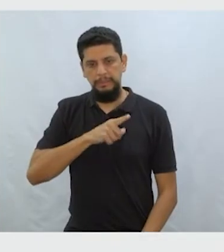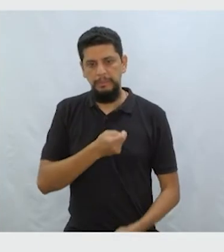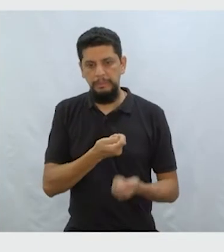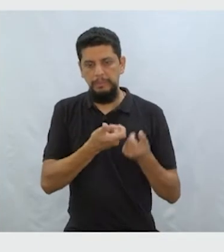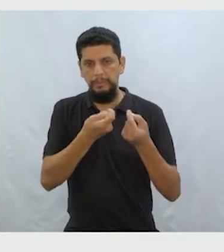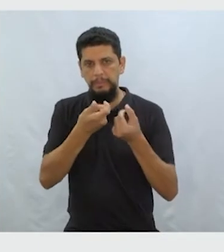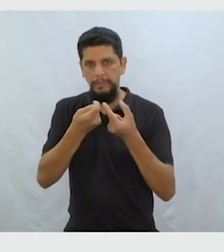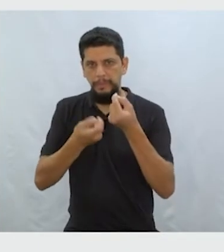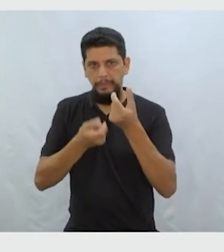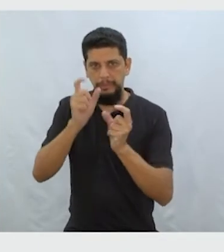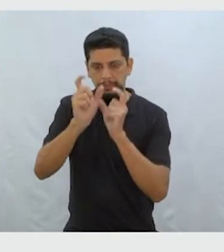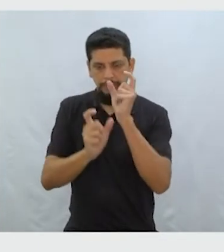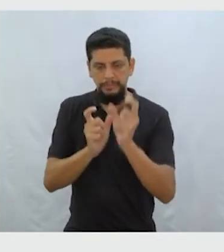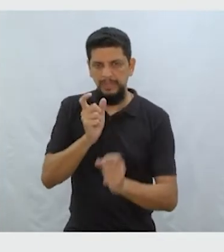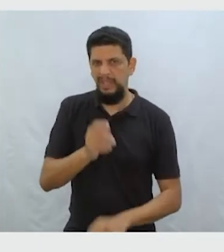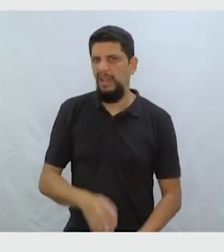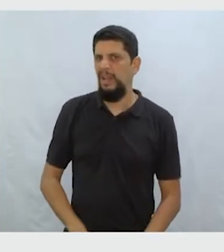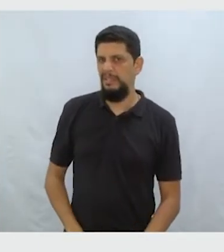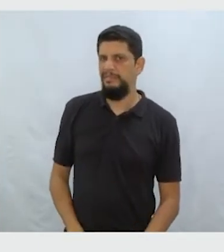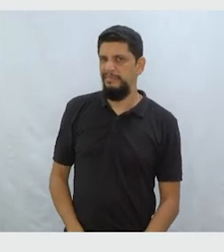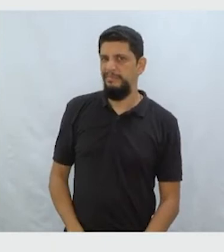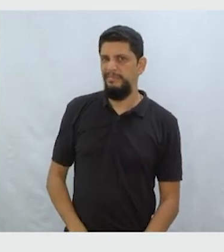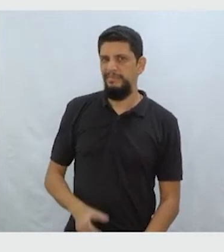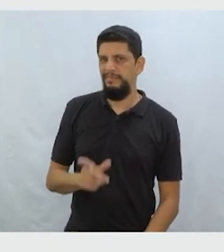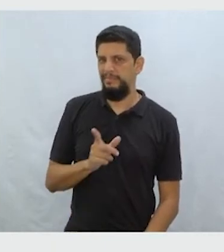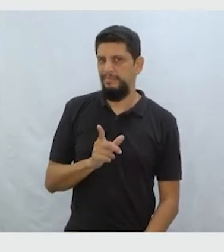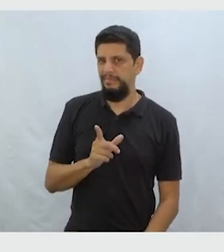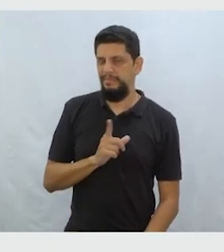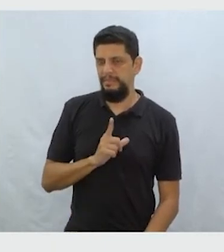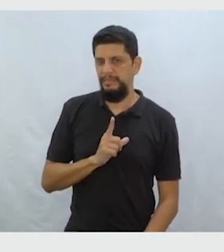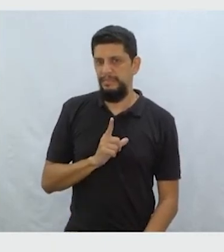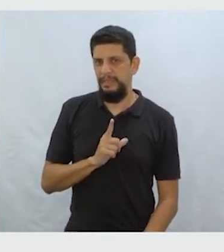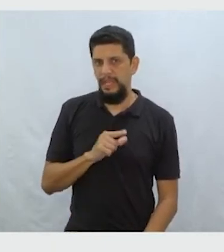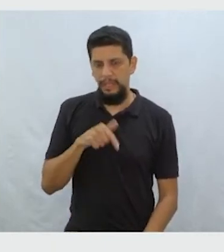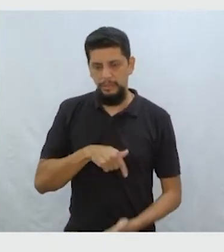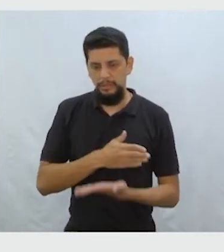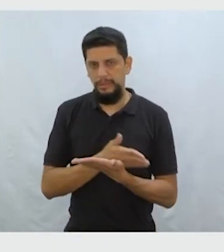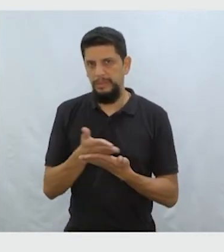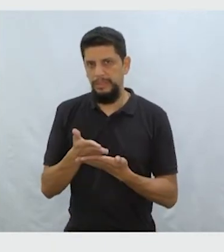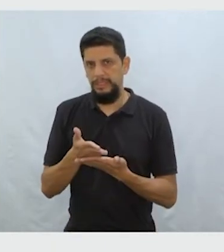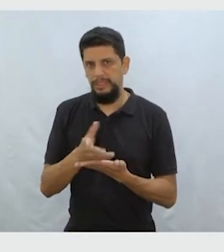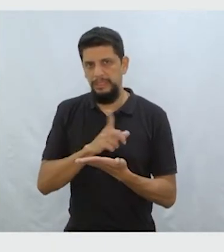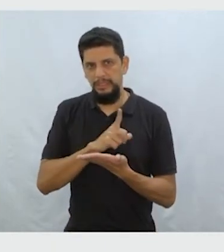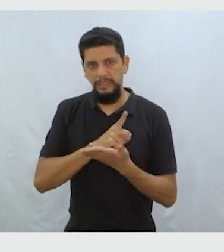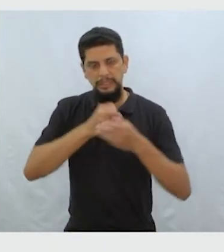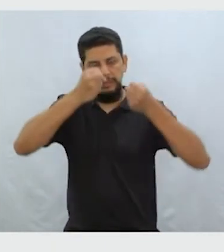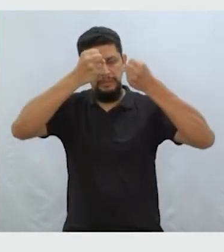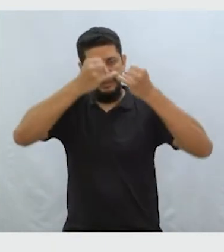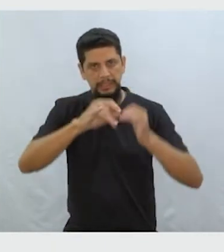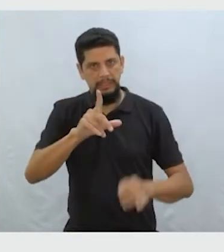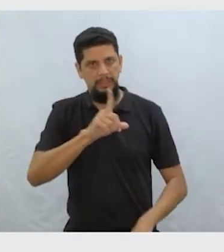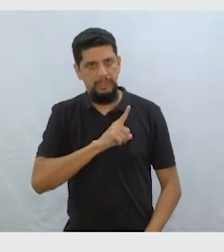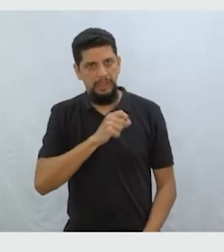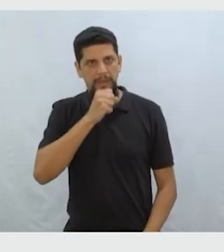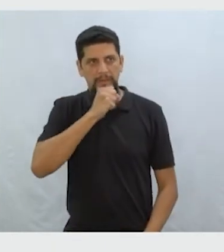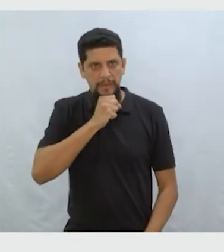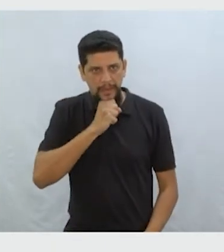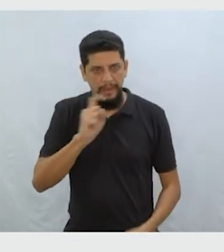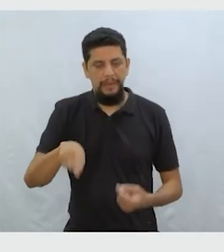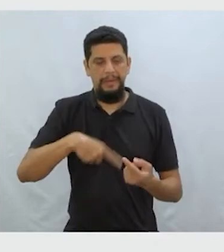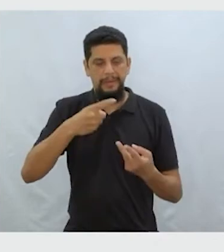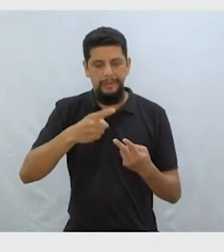poucos personagens Ah não Professor tem pouco personagem não lá no início dizia que tinha o